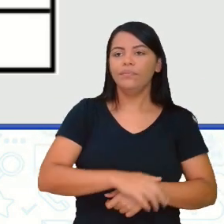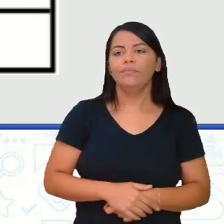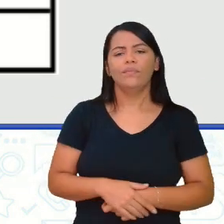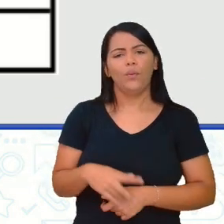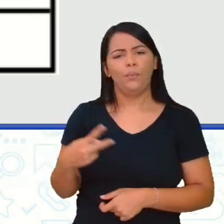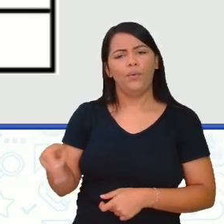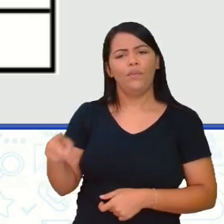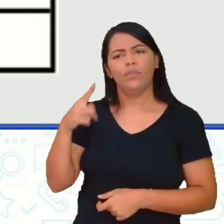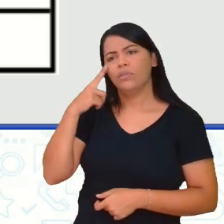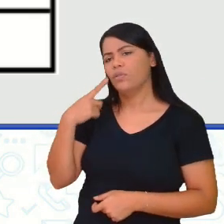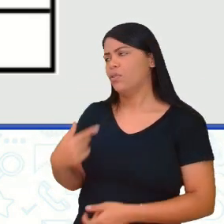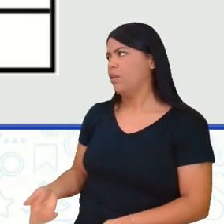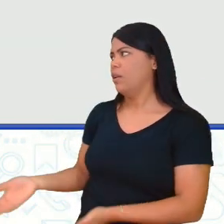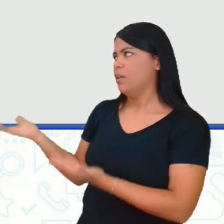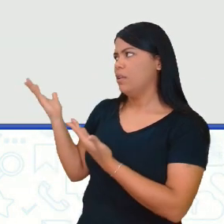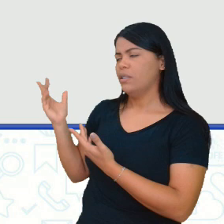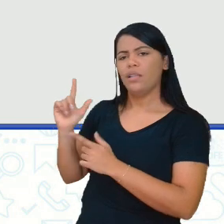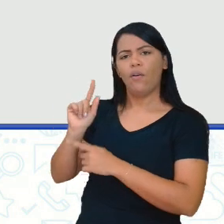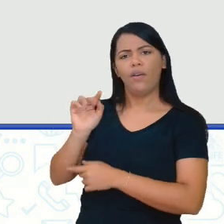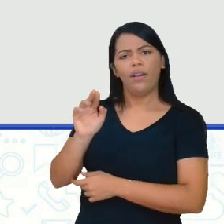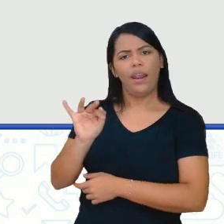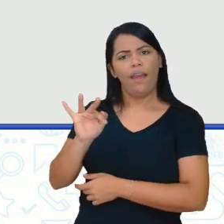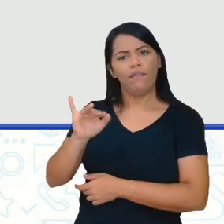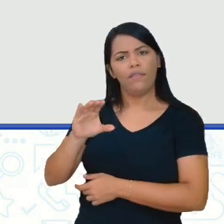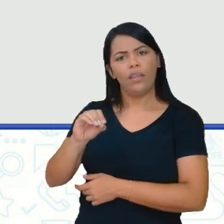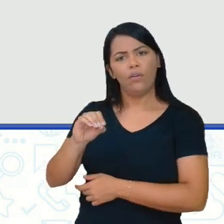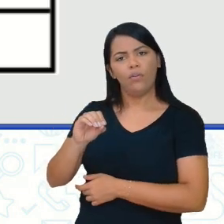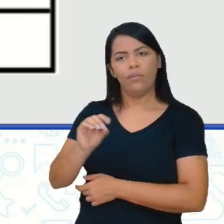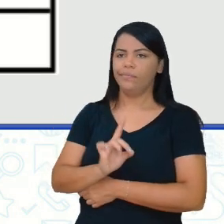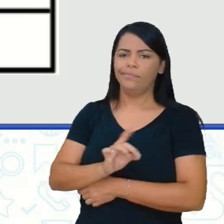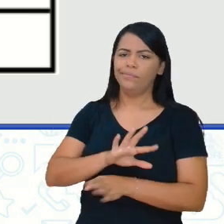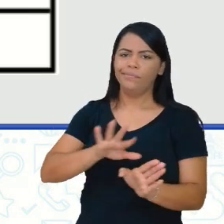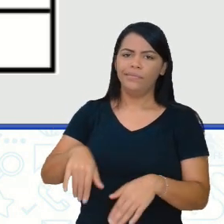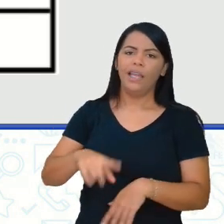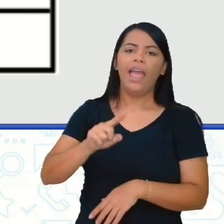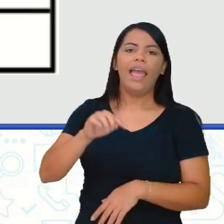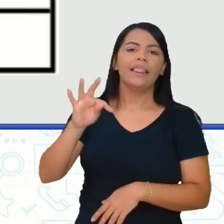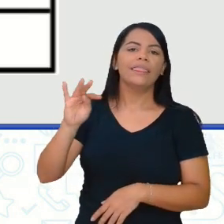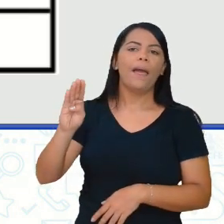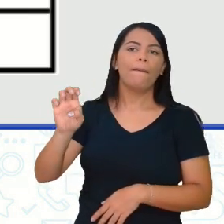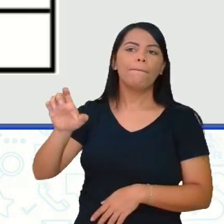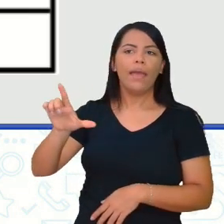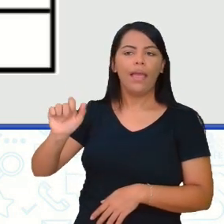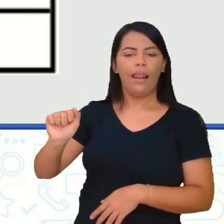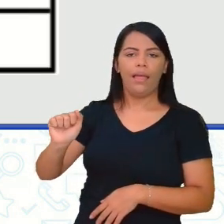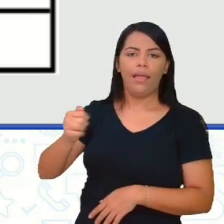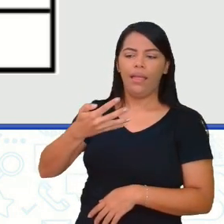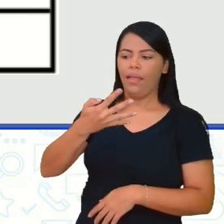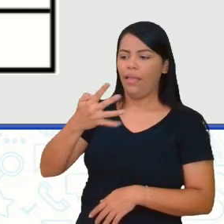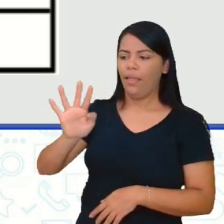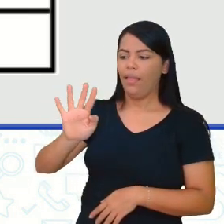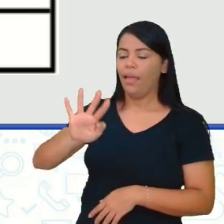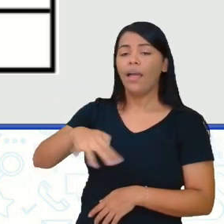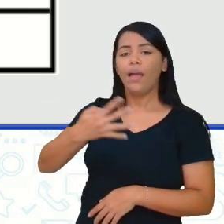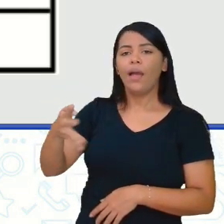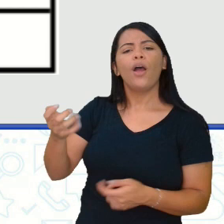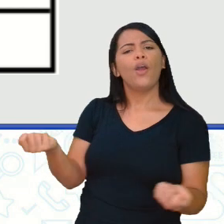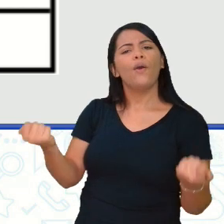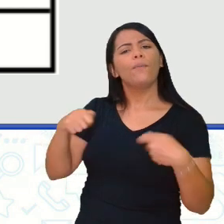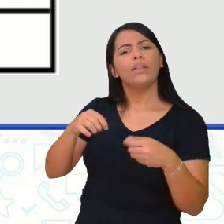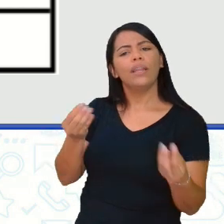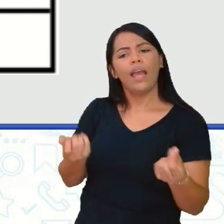gráfico? Não, é uma tabela. Está escrito lá, ó, tabela. Poderia montar isso aí num gráfico?